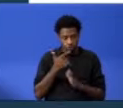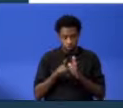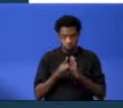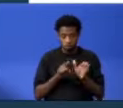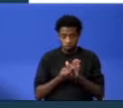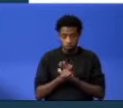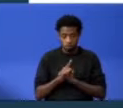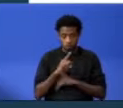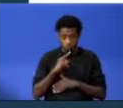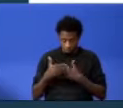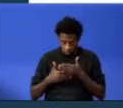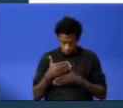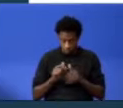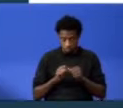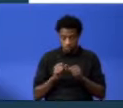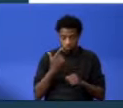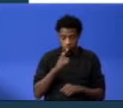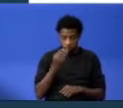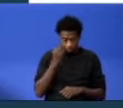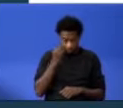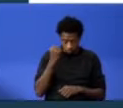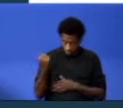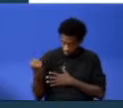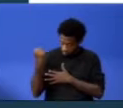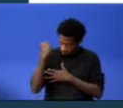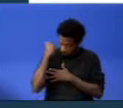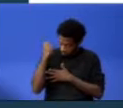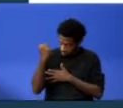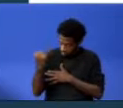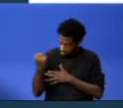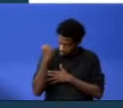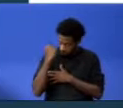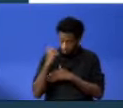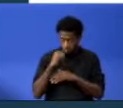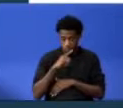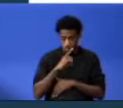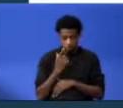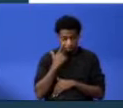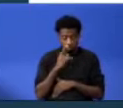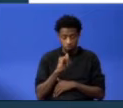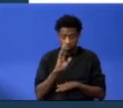no processo da contração muscular, quando a molécula de ATP é